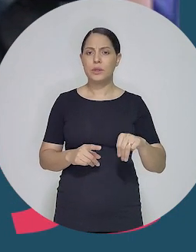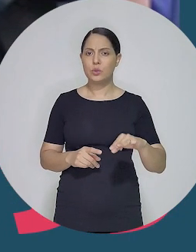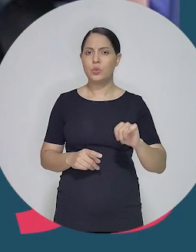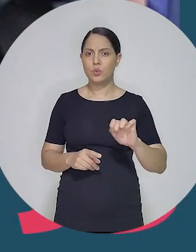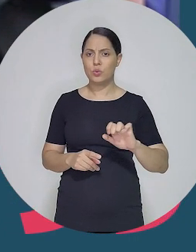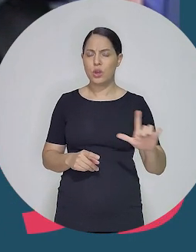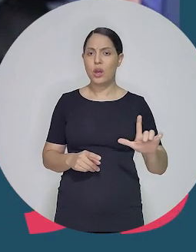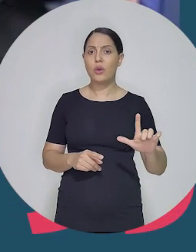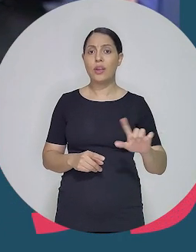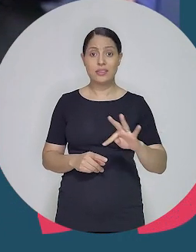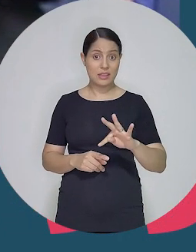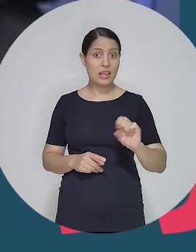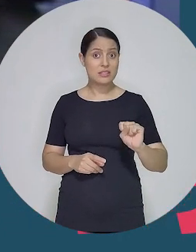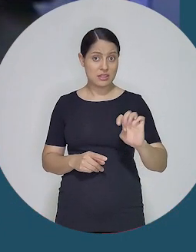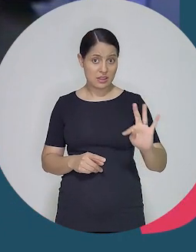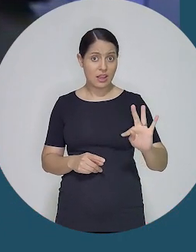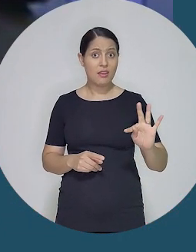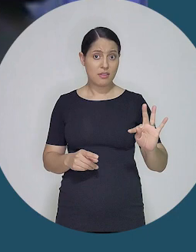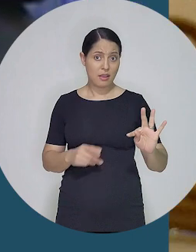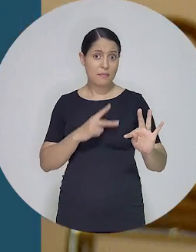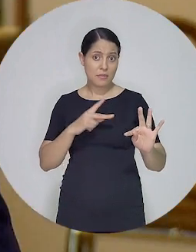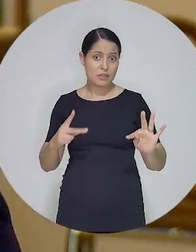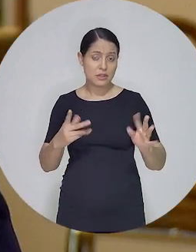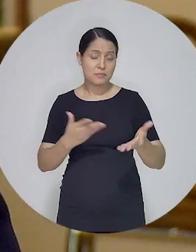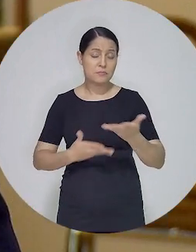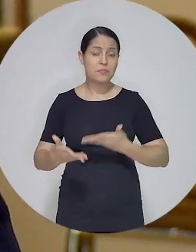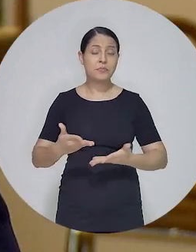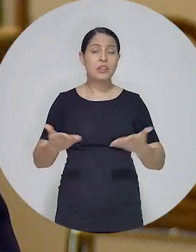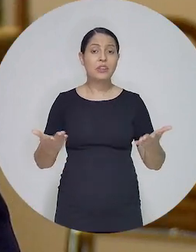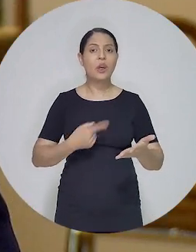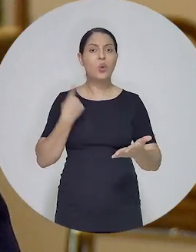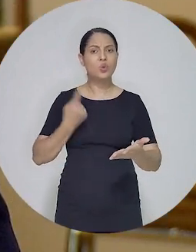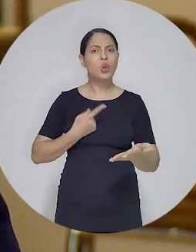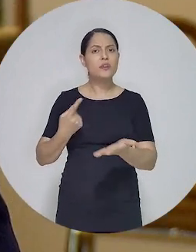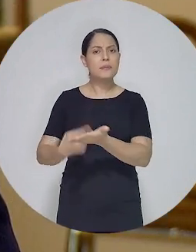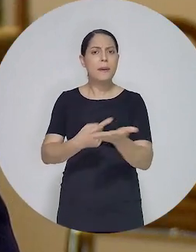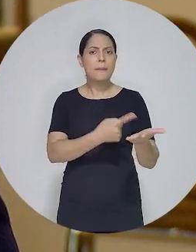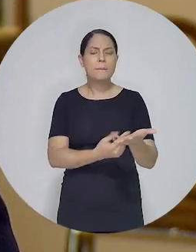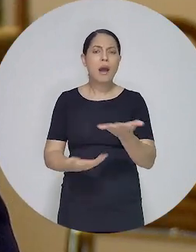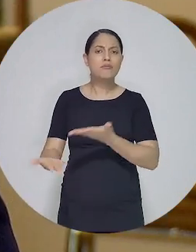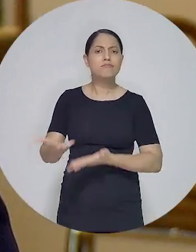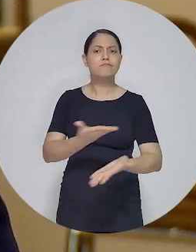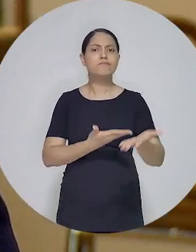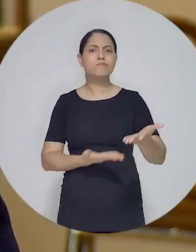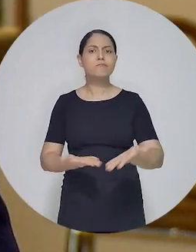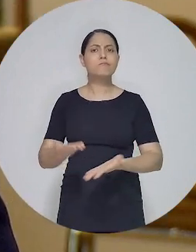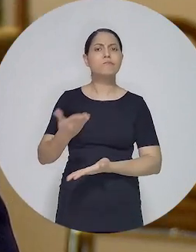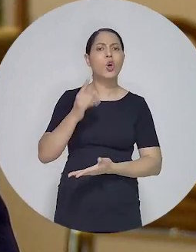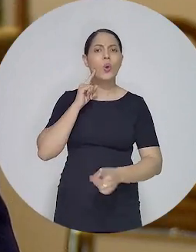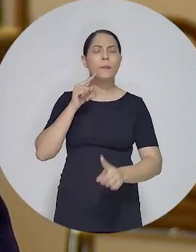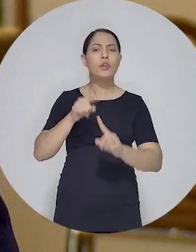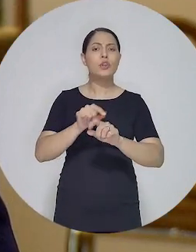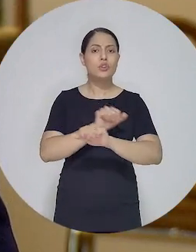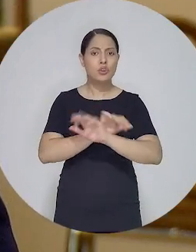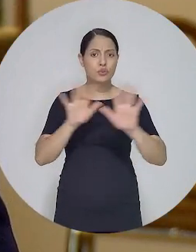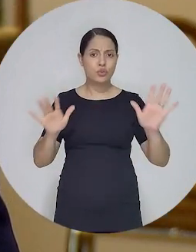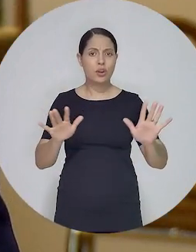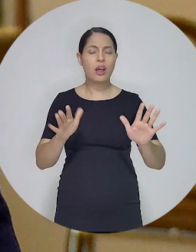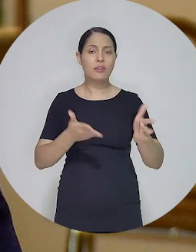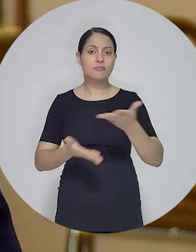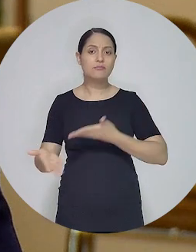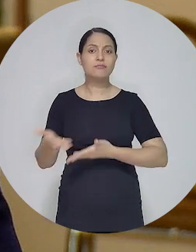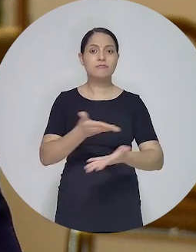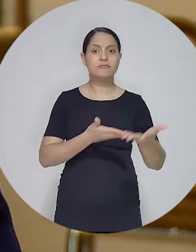Emanuel Pereira, que preside o TST, e impondo o diálogo. Estamos buscando, na verdade, não impondo, buscando o